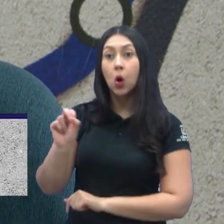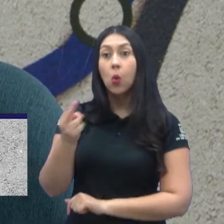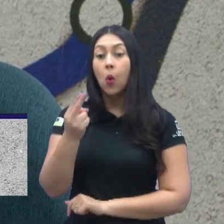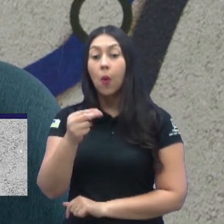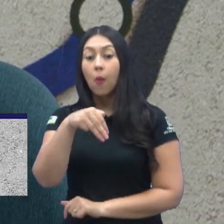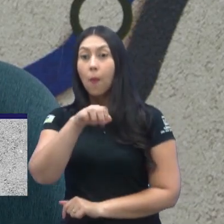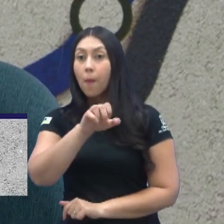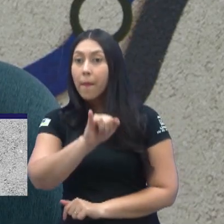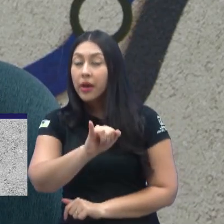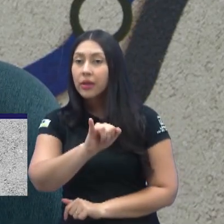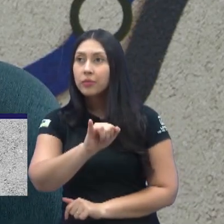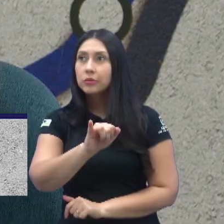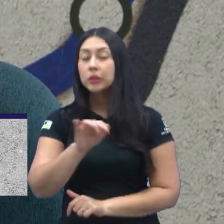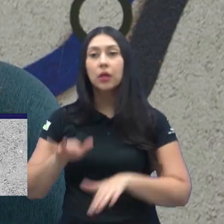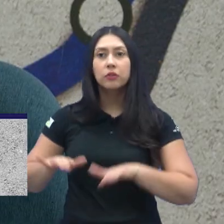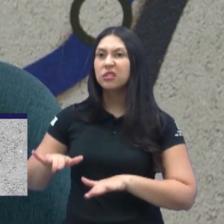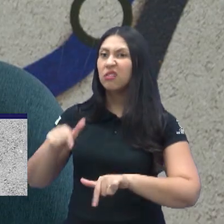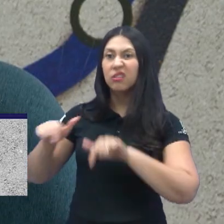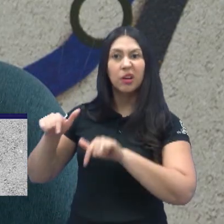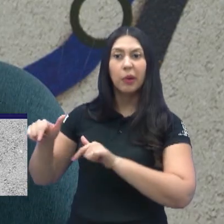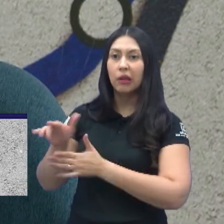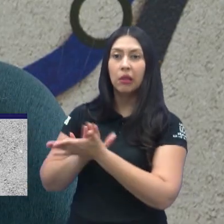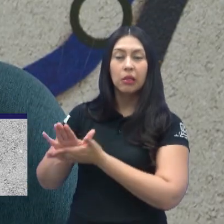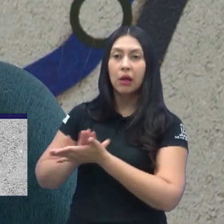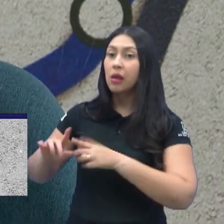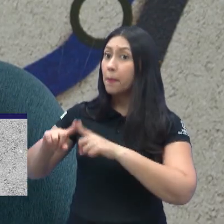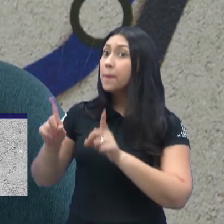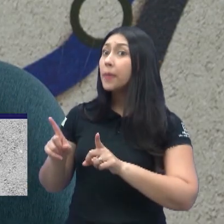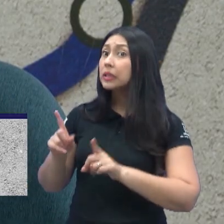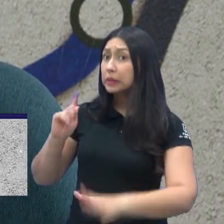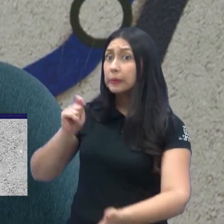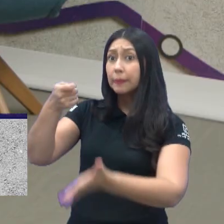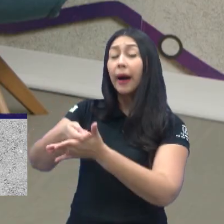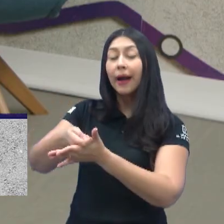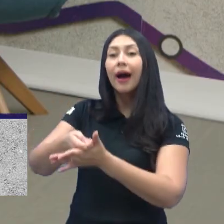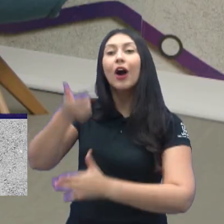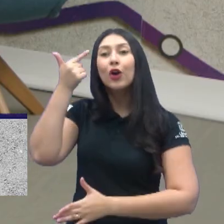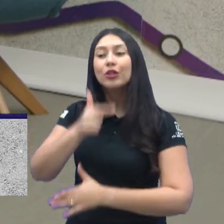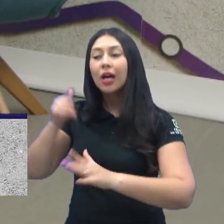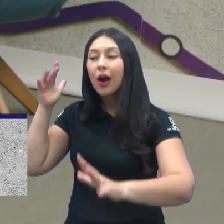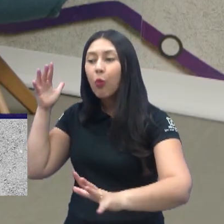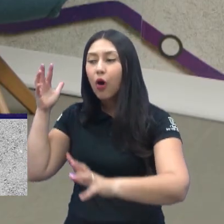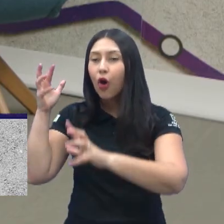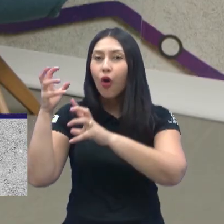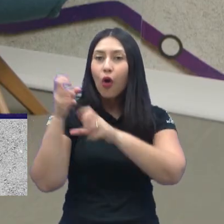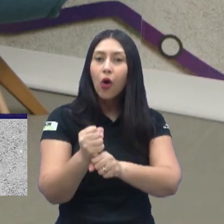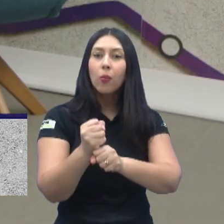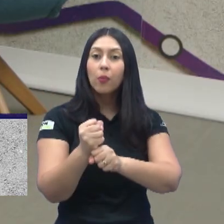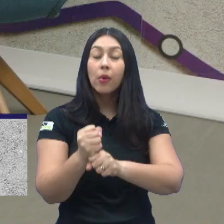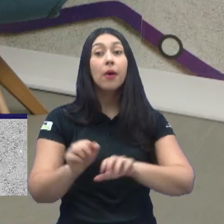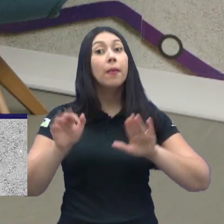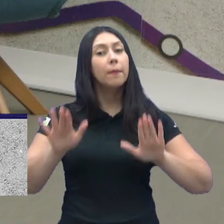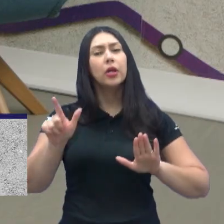você não trabalhar e for um segurado facultativo, você consegue somar todas essas contribuições, mas é óbvio,